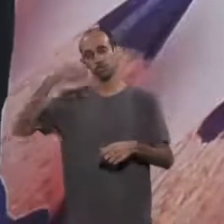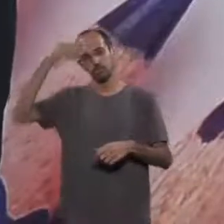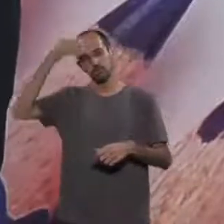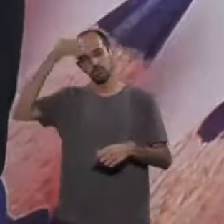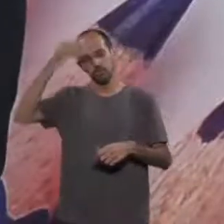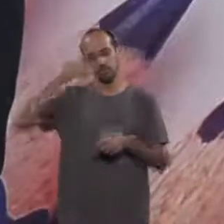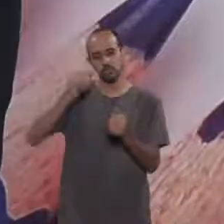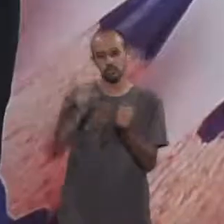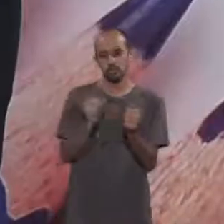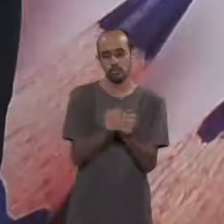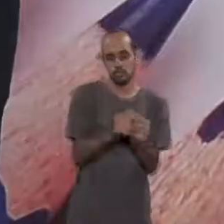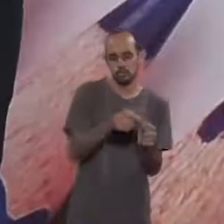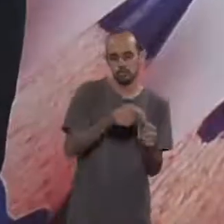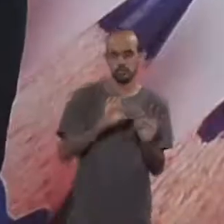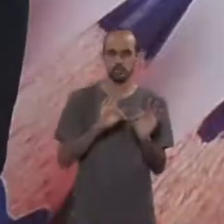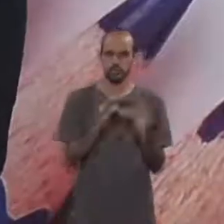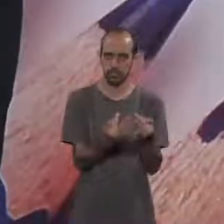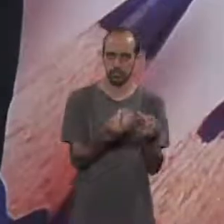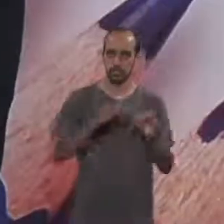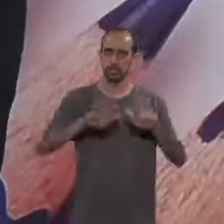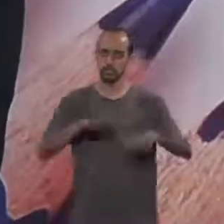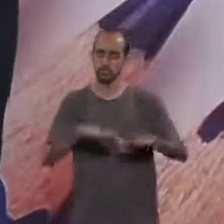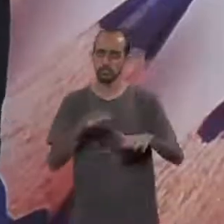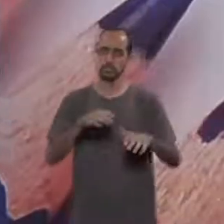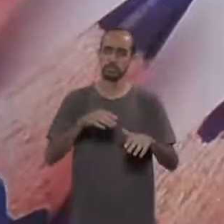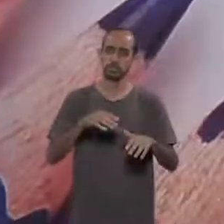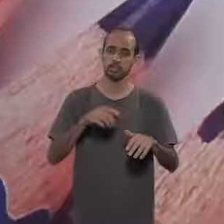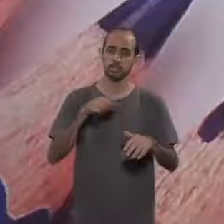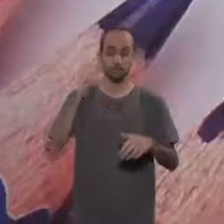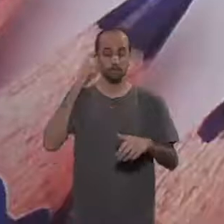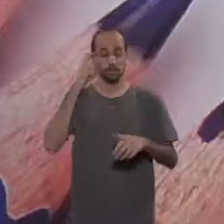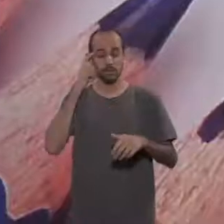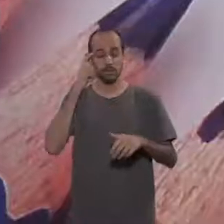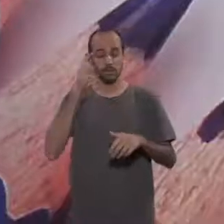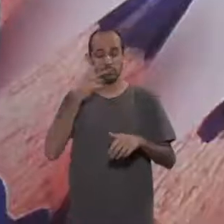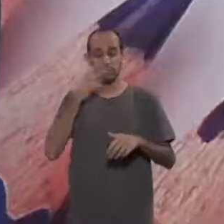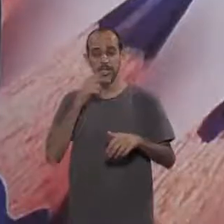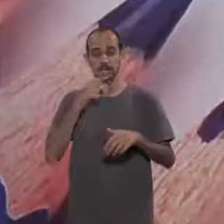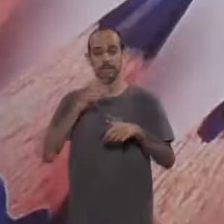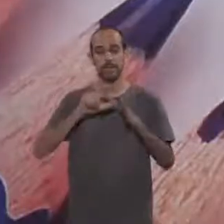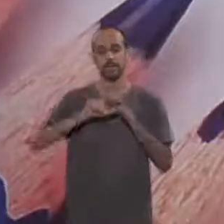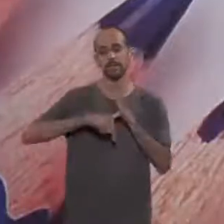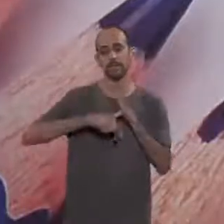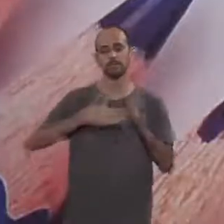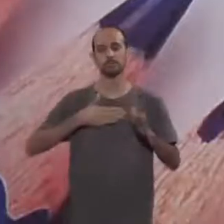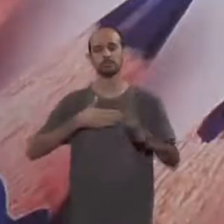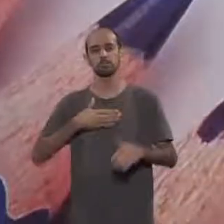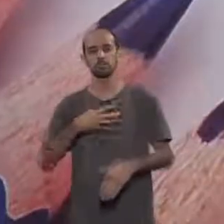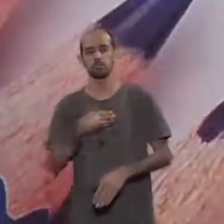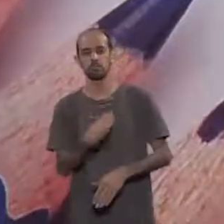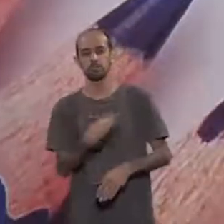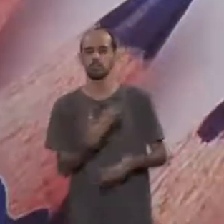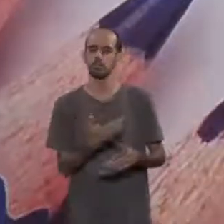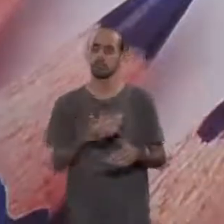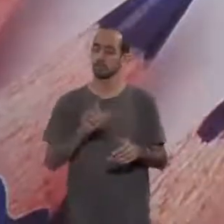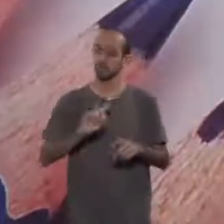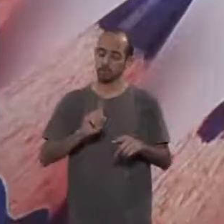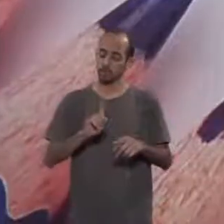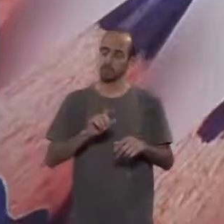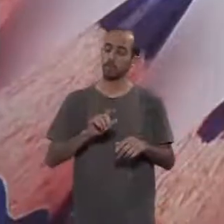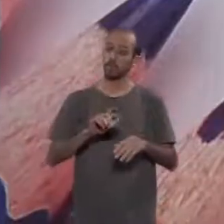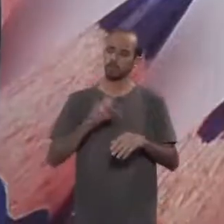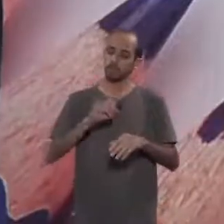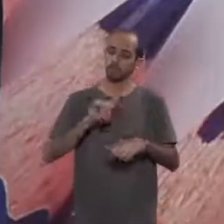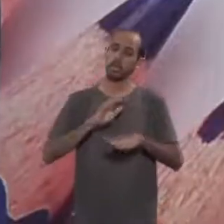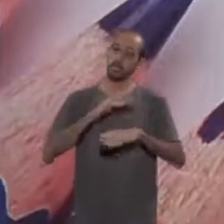enfim, com alguém da família. Então, as pessoas têm muito isso na cabeça, que atrasa, né? Que na verdade adianta